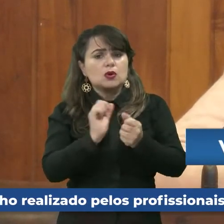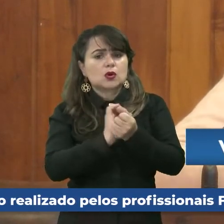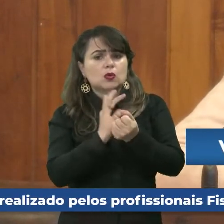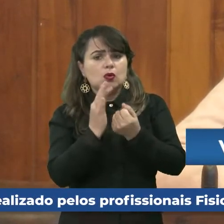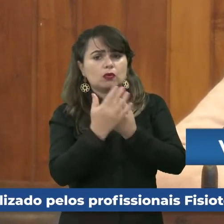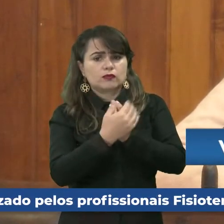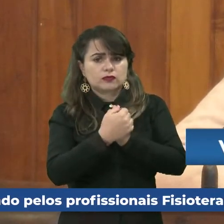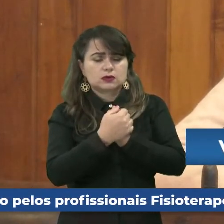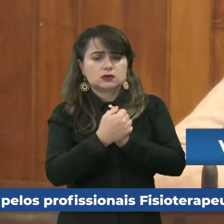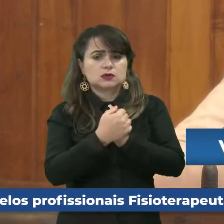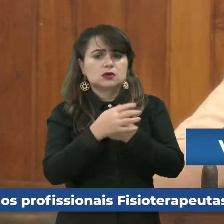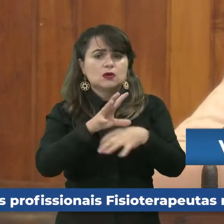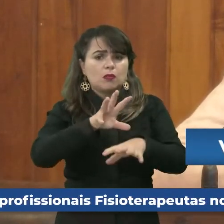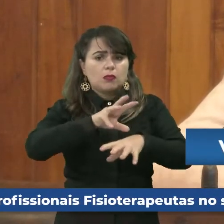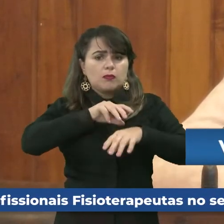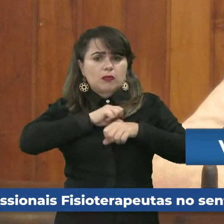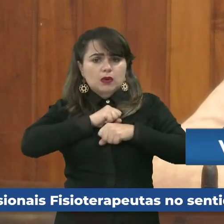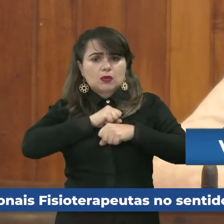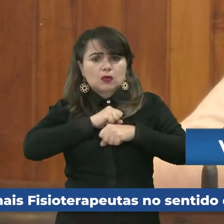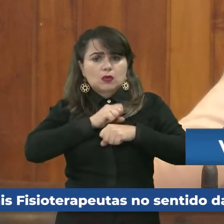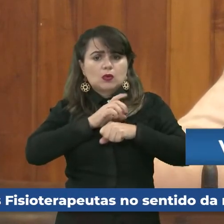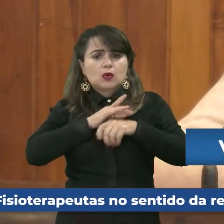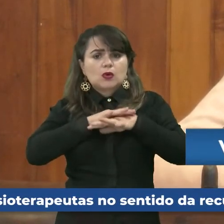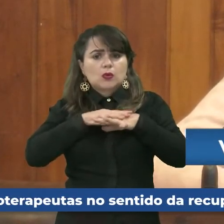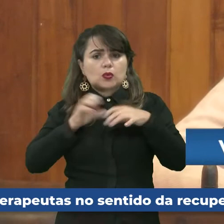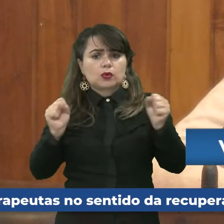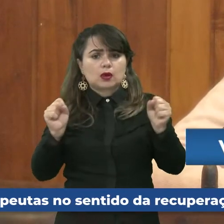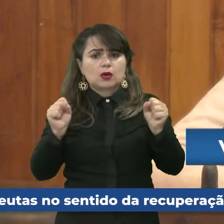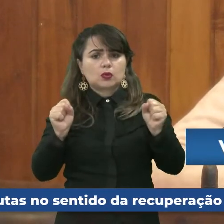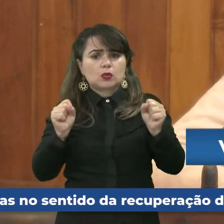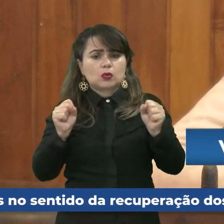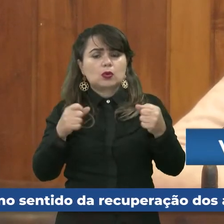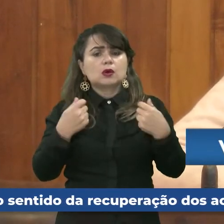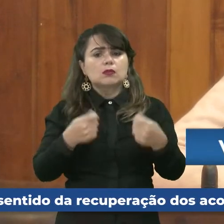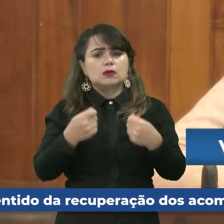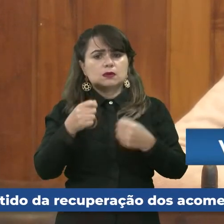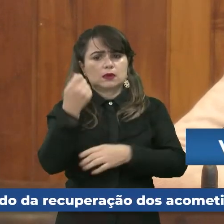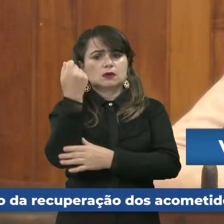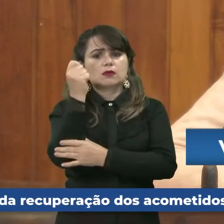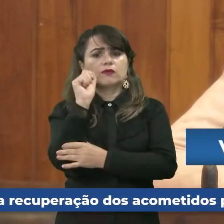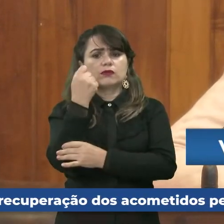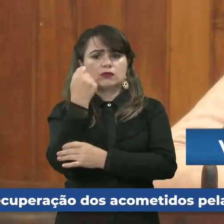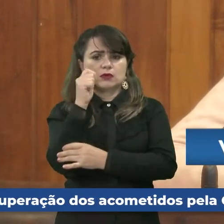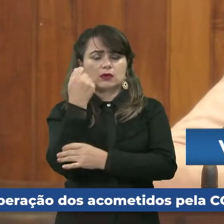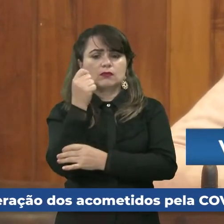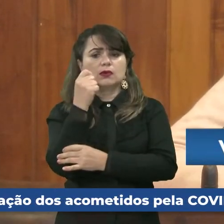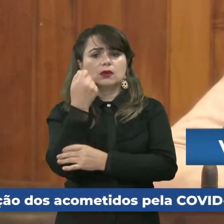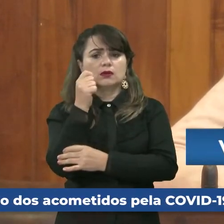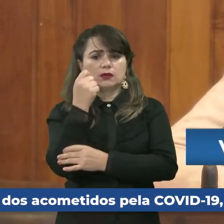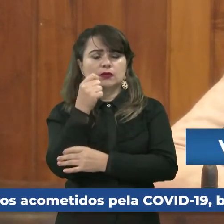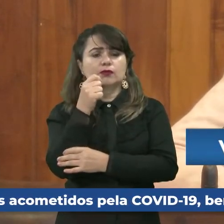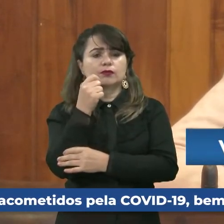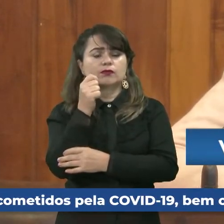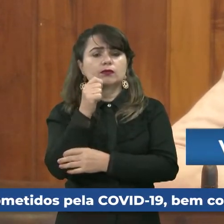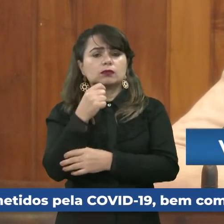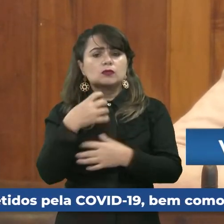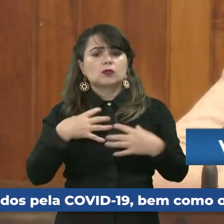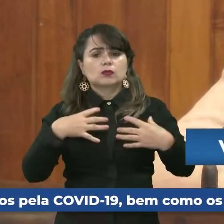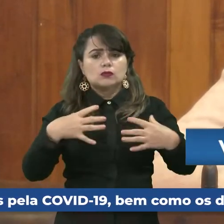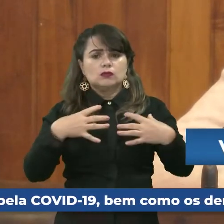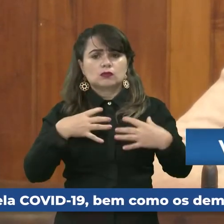Eles estão também, os fisioterapeutas, nos hospitais, estão atendendo também domiciliar. Então, é muito importante